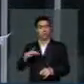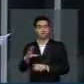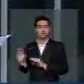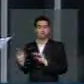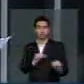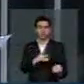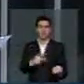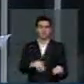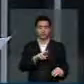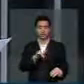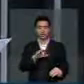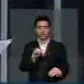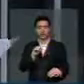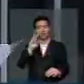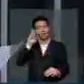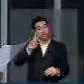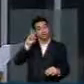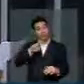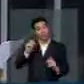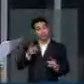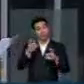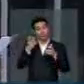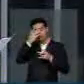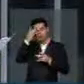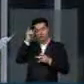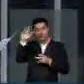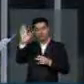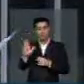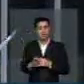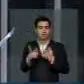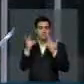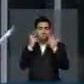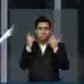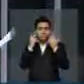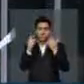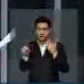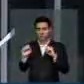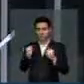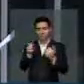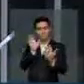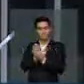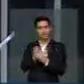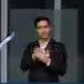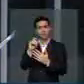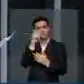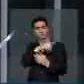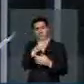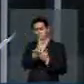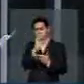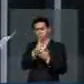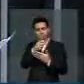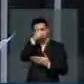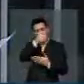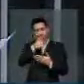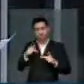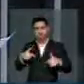a história como se pode ver de um brasileiro comum que enfrenta as dificuldades com